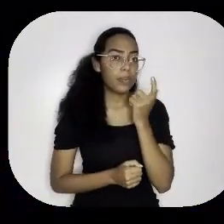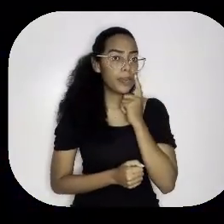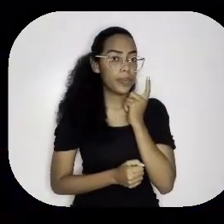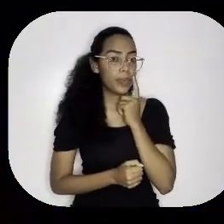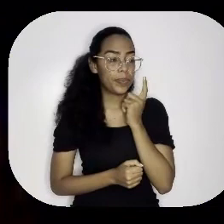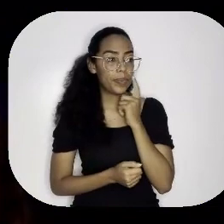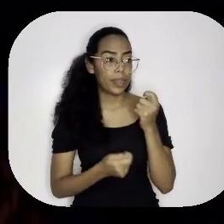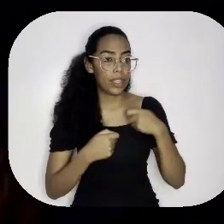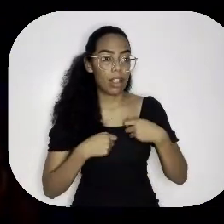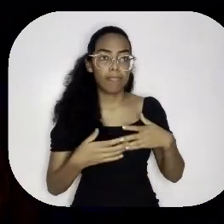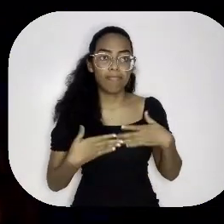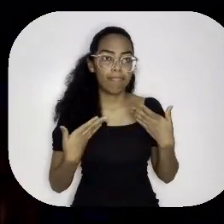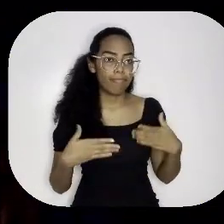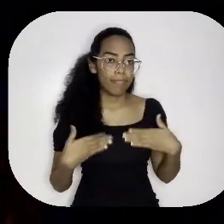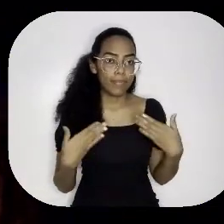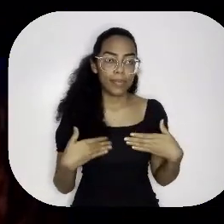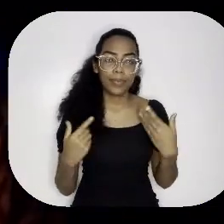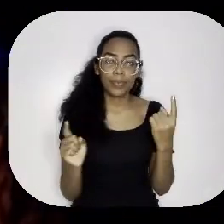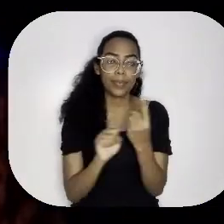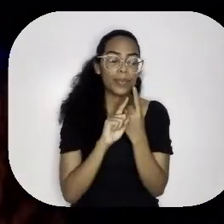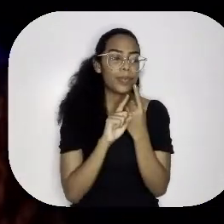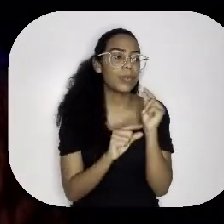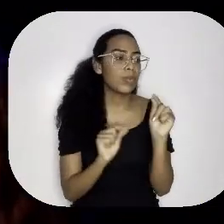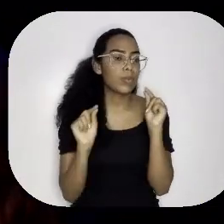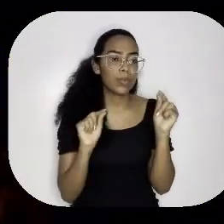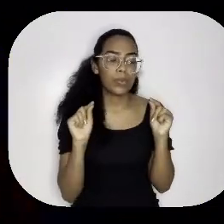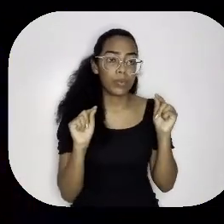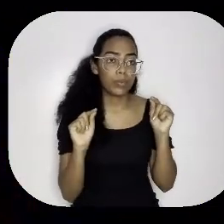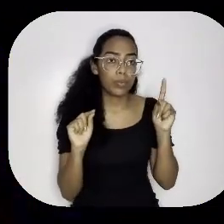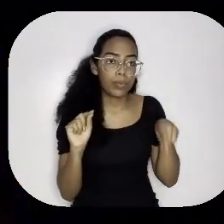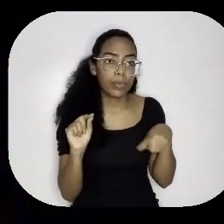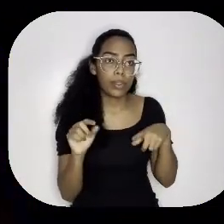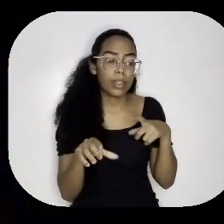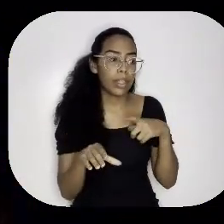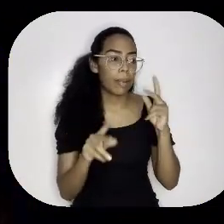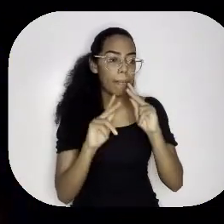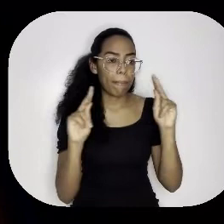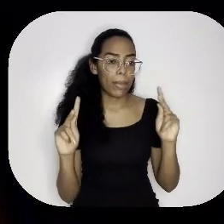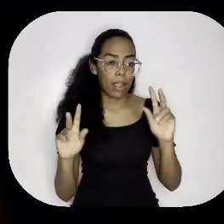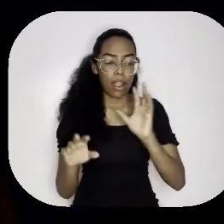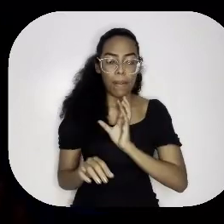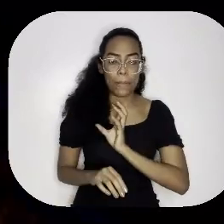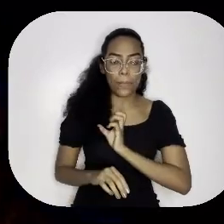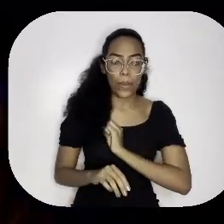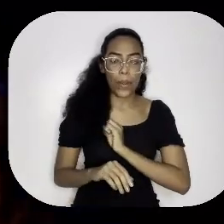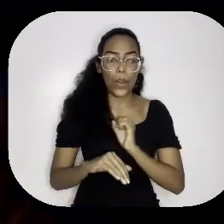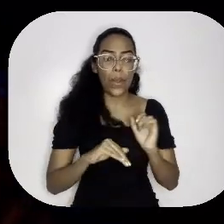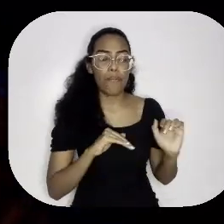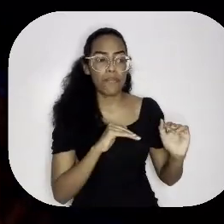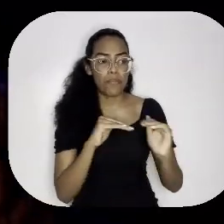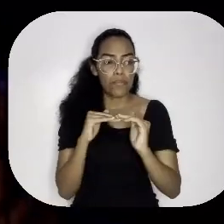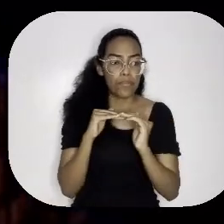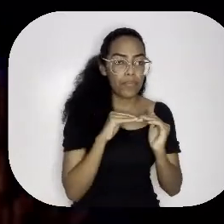venha, venha com alegria. O nosso encontro é onde houver paz, amor,